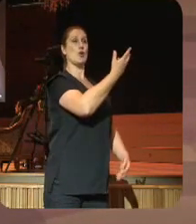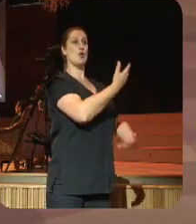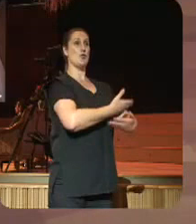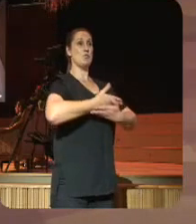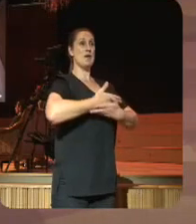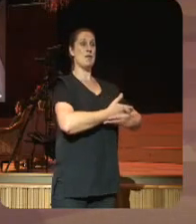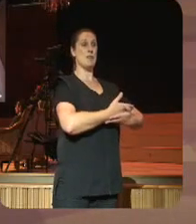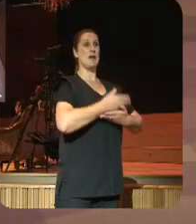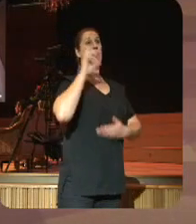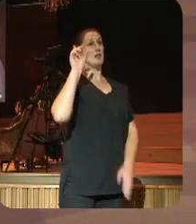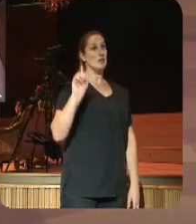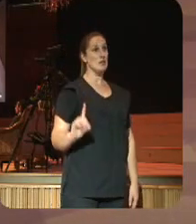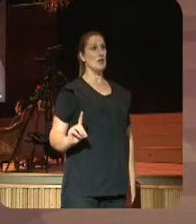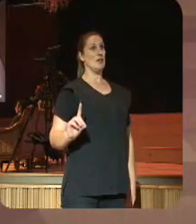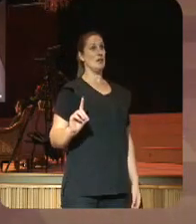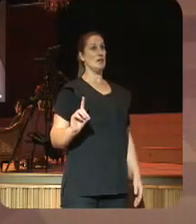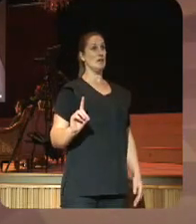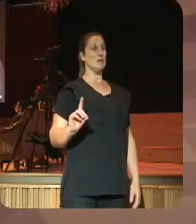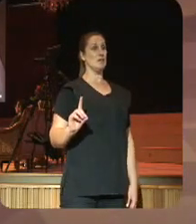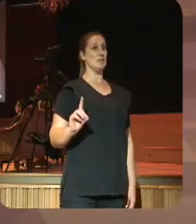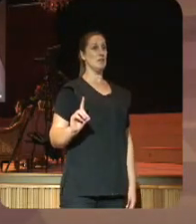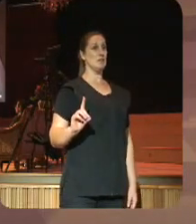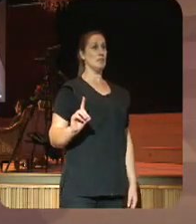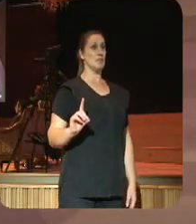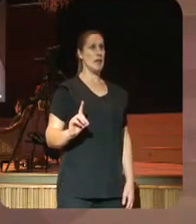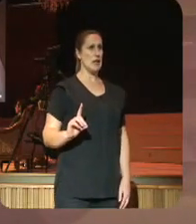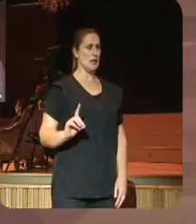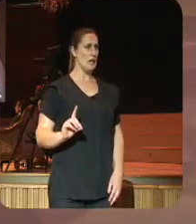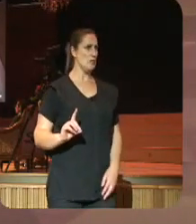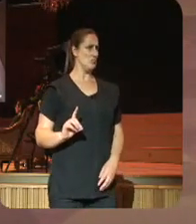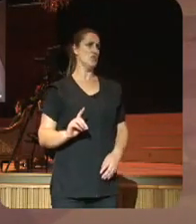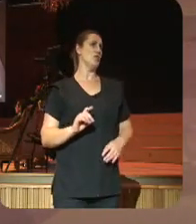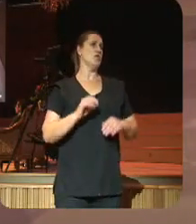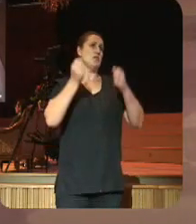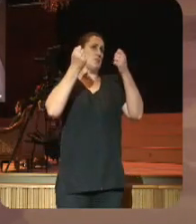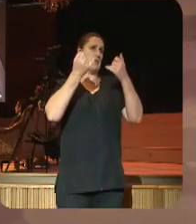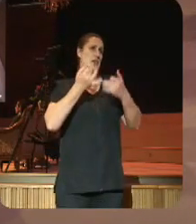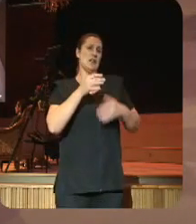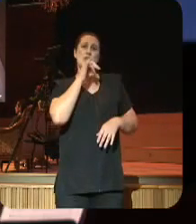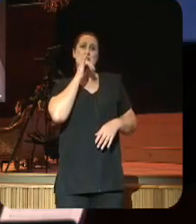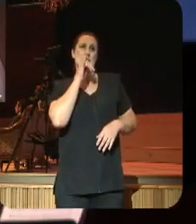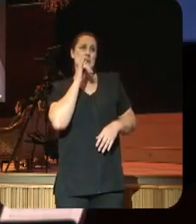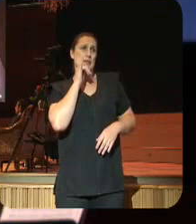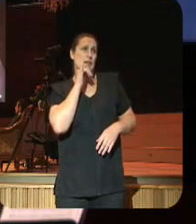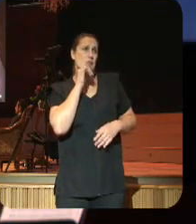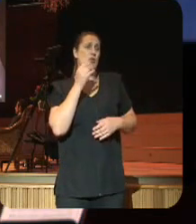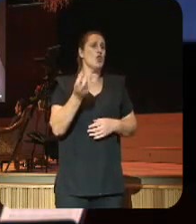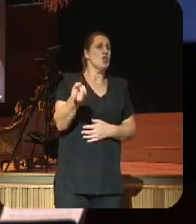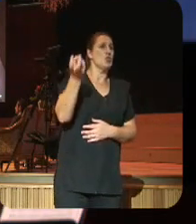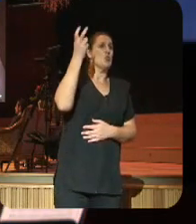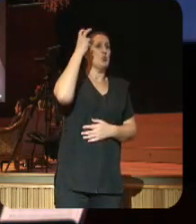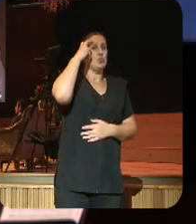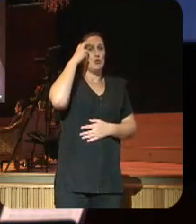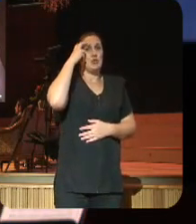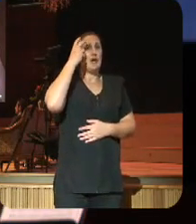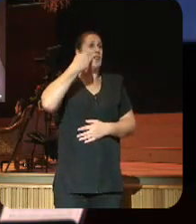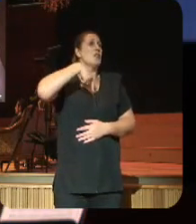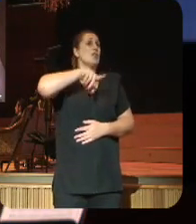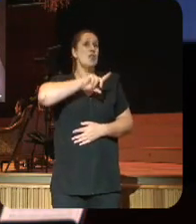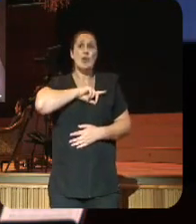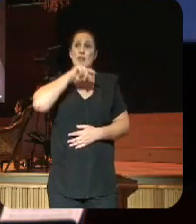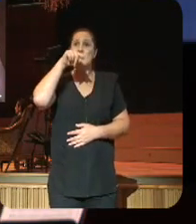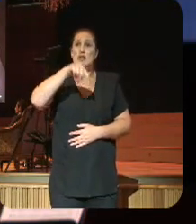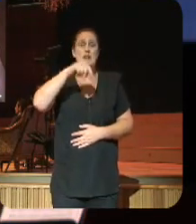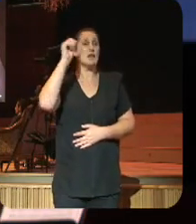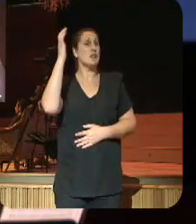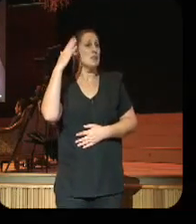consegue entender? Agora, eu estou falando de um exemplo longe, mas você vai encontrar tantos exemplos da cultura nossa, que